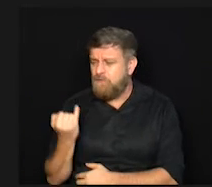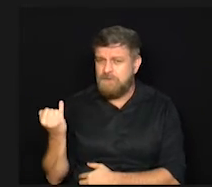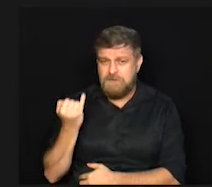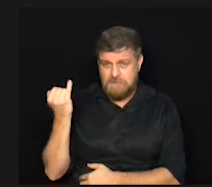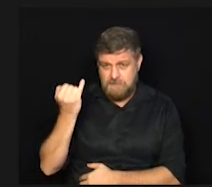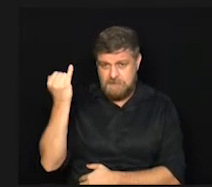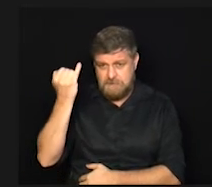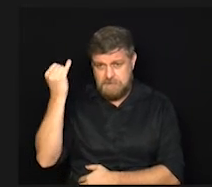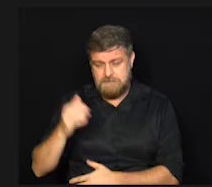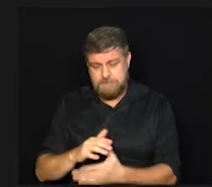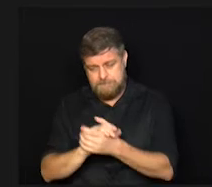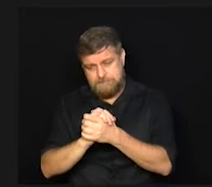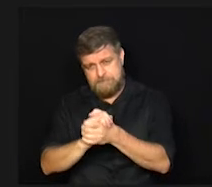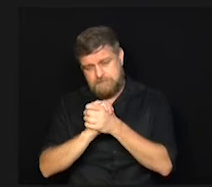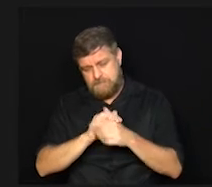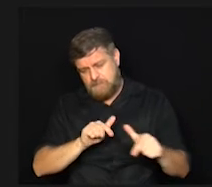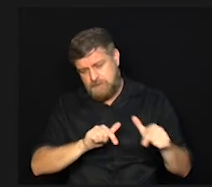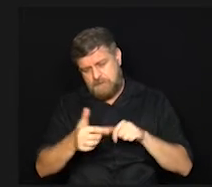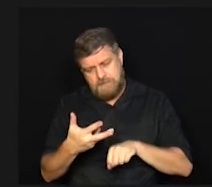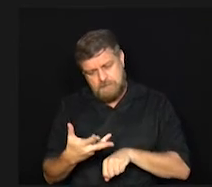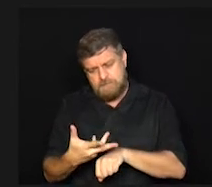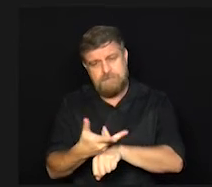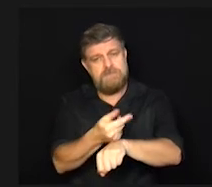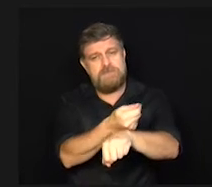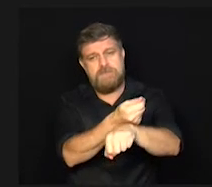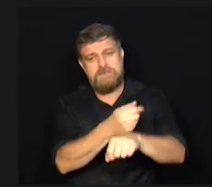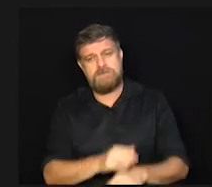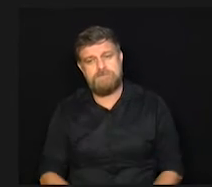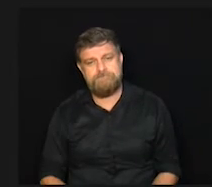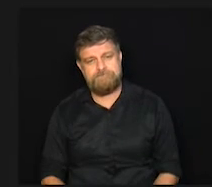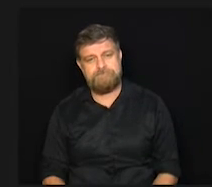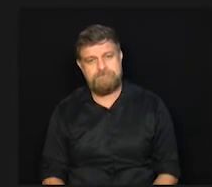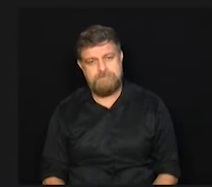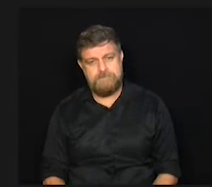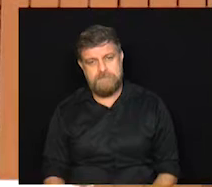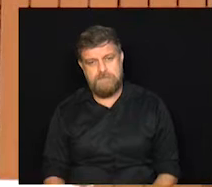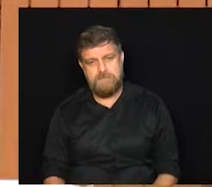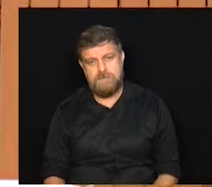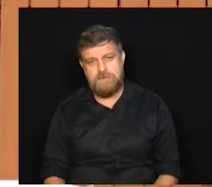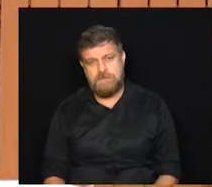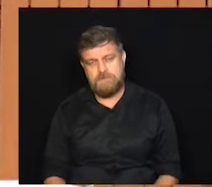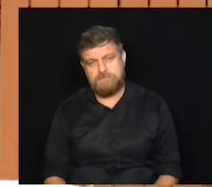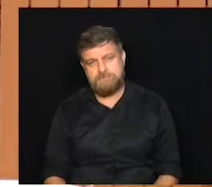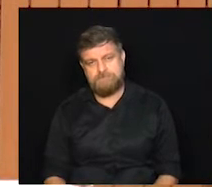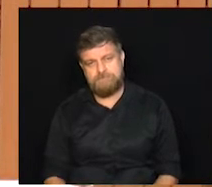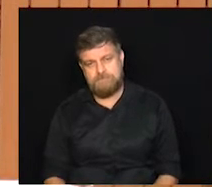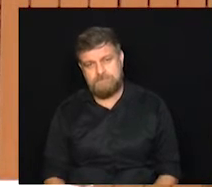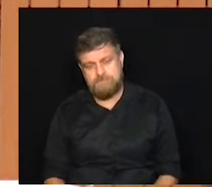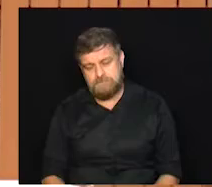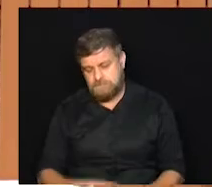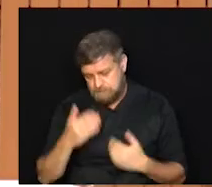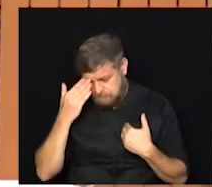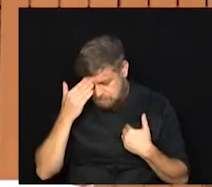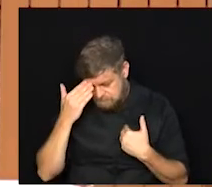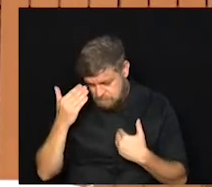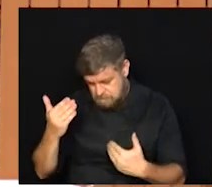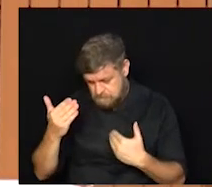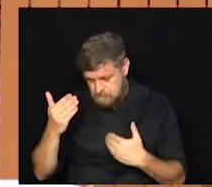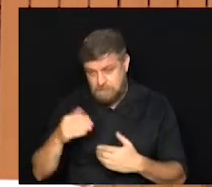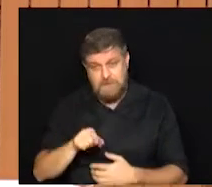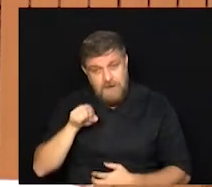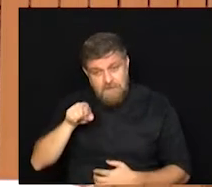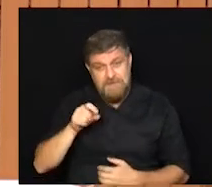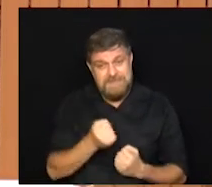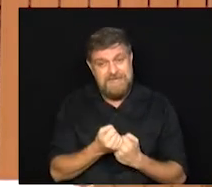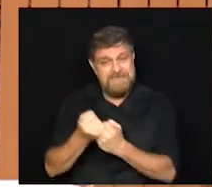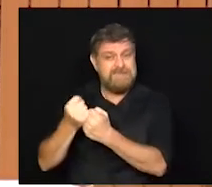aí um excelente trabalho aí para a comissão. Ô, Afonso. Muito obrigado a você, Afonso, e